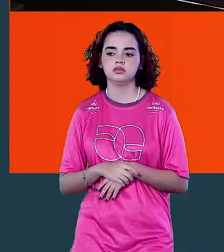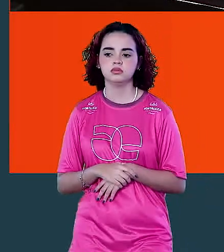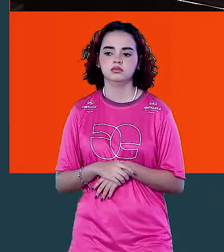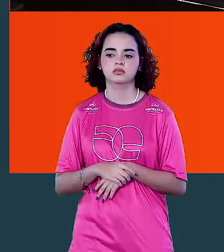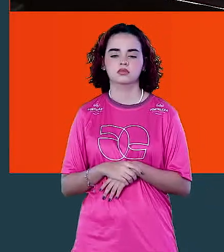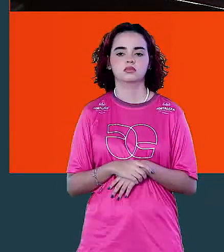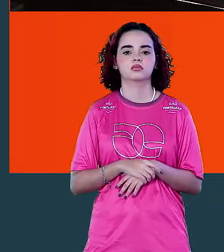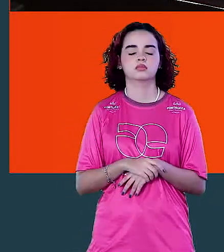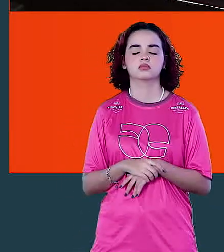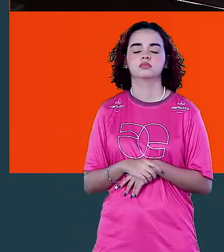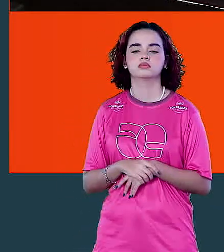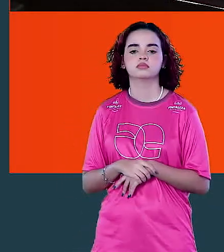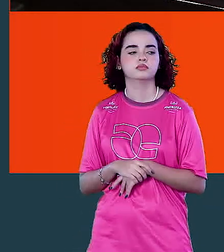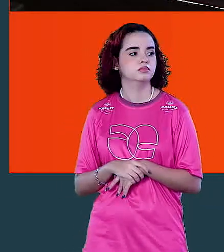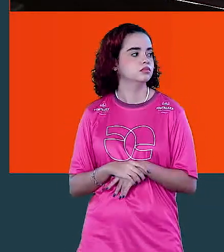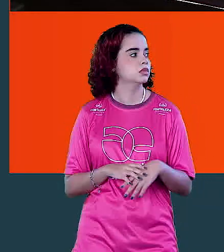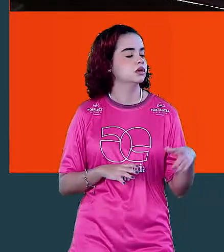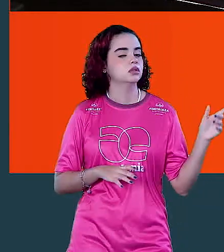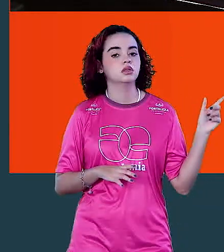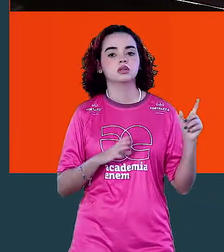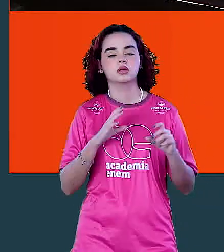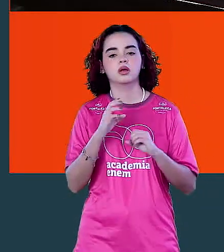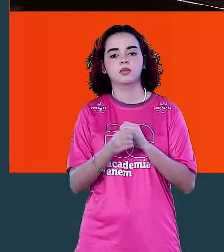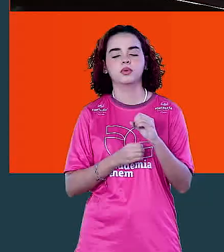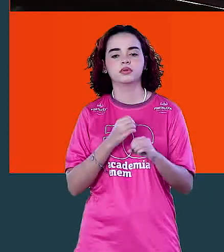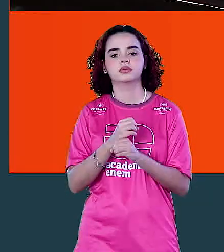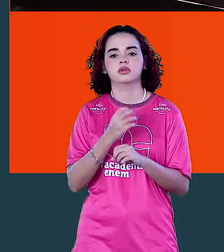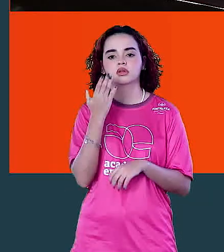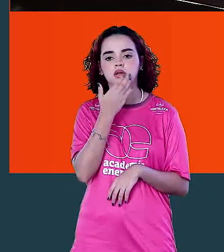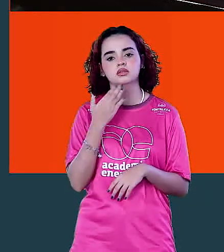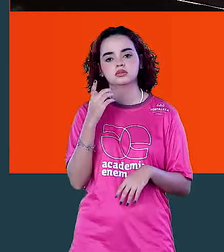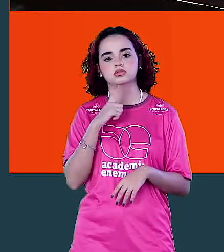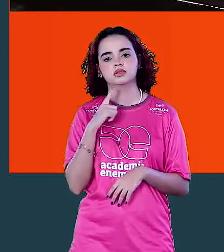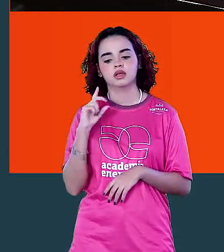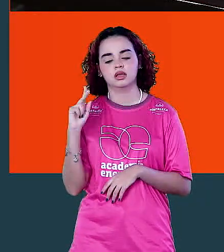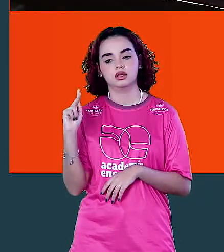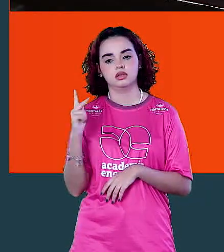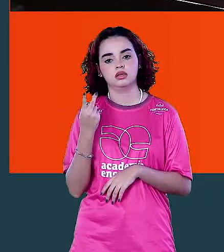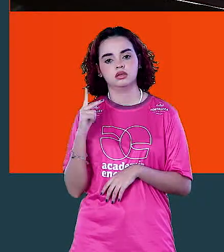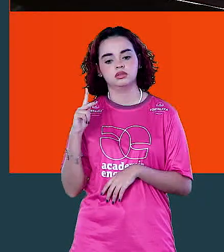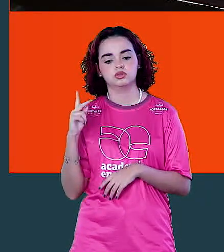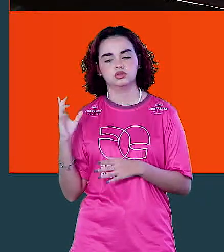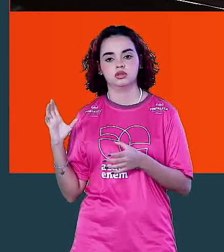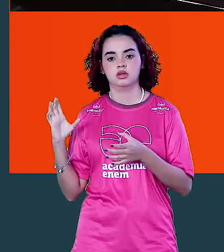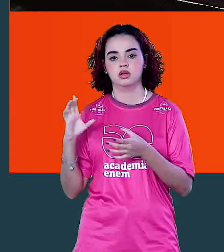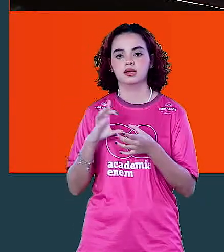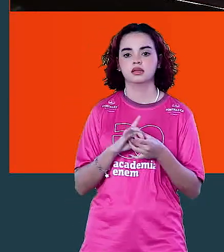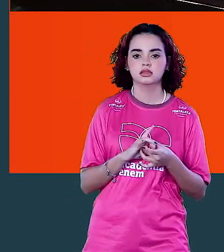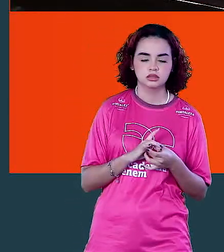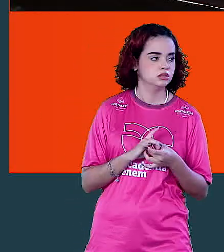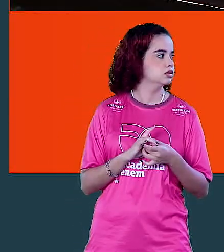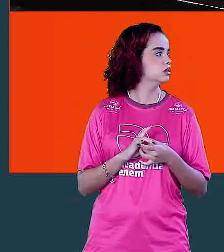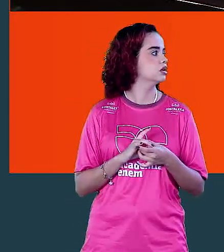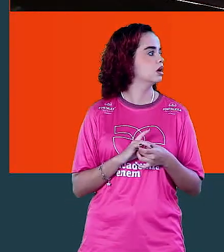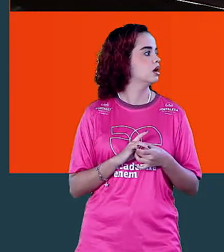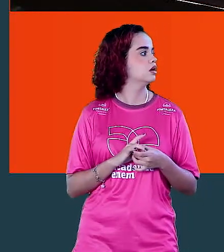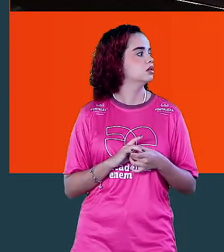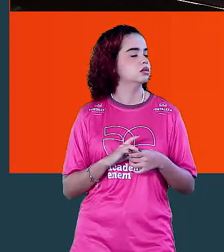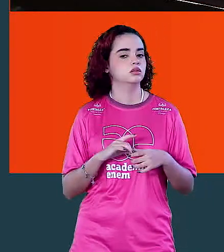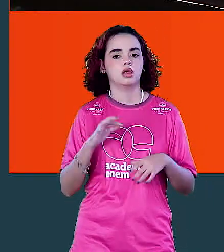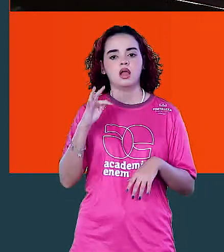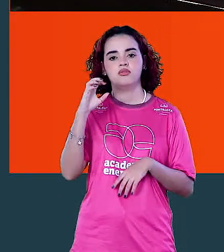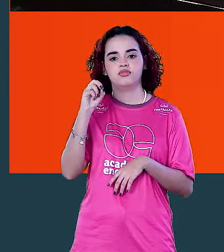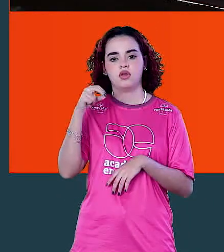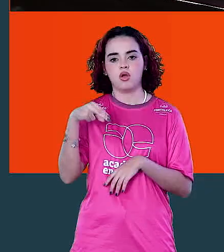Pessoal, nessa molécula aí, tem hidrogênio ligado com um desses três elementos aqui? Tem.